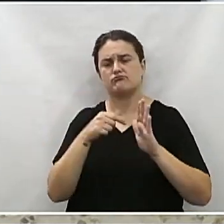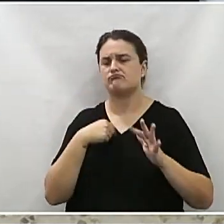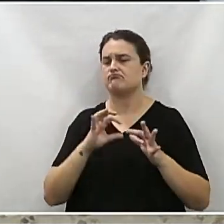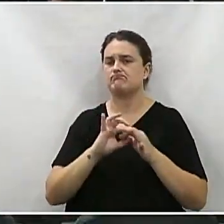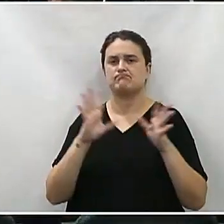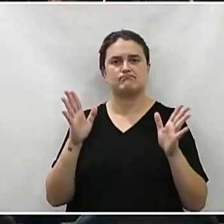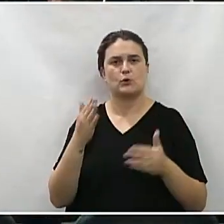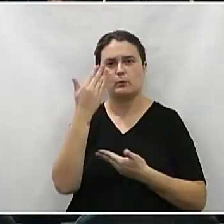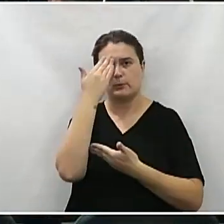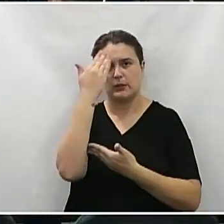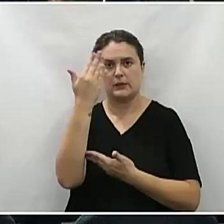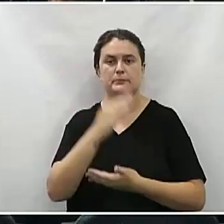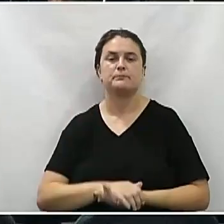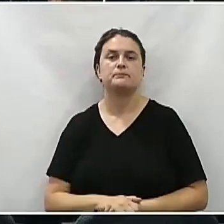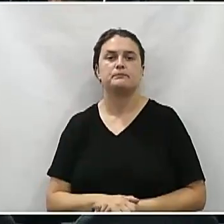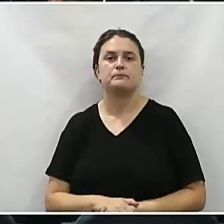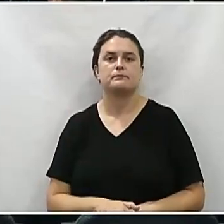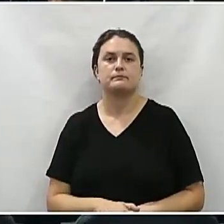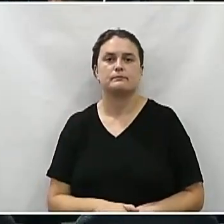disposição. Obrigado.